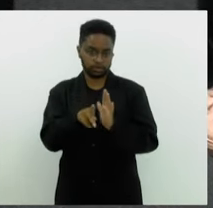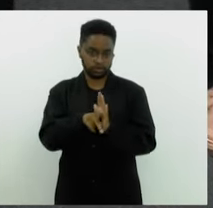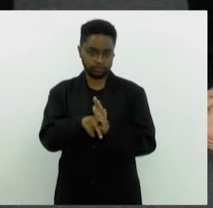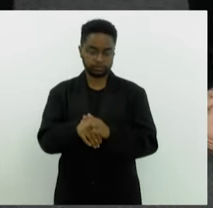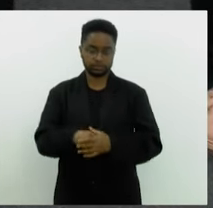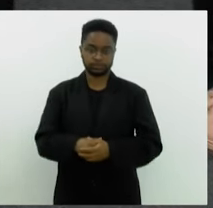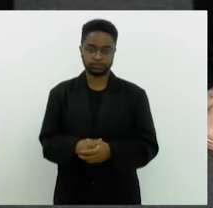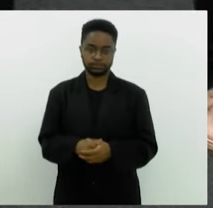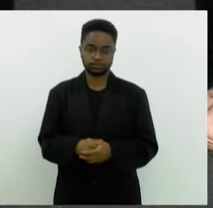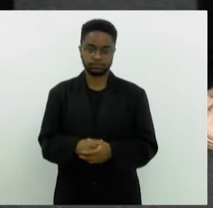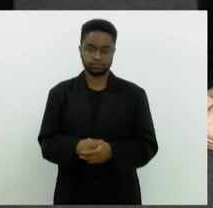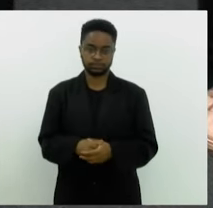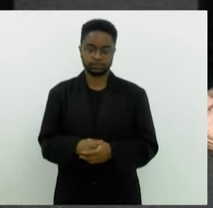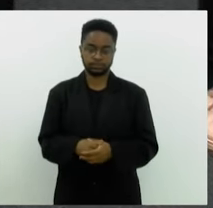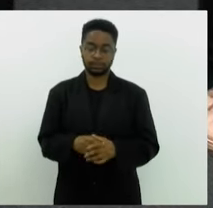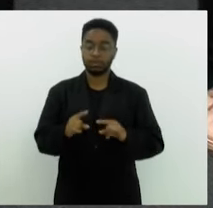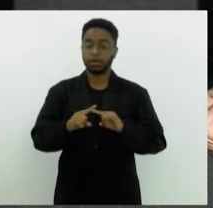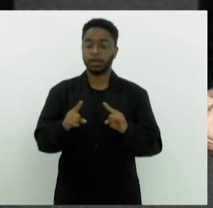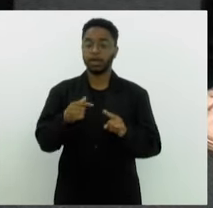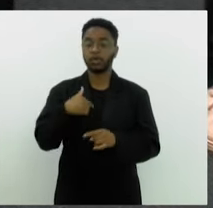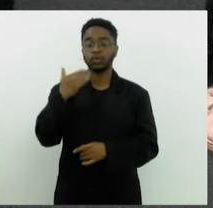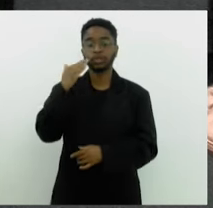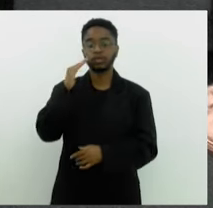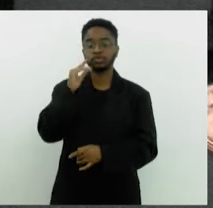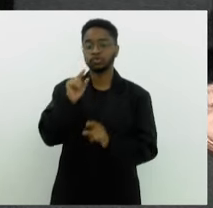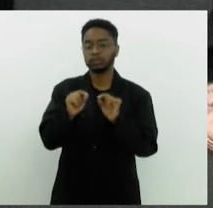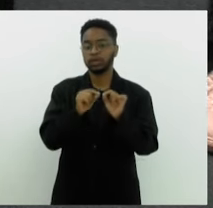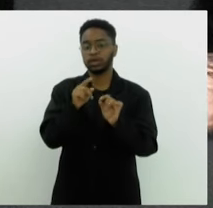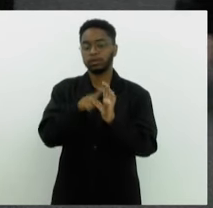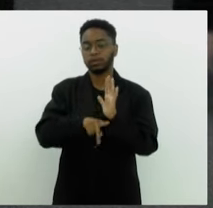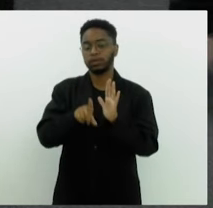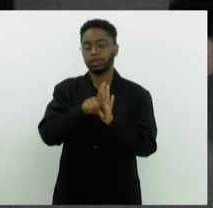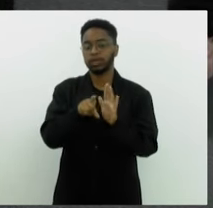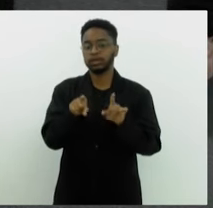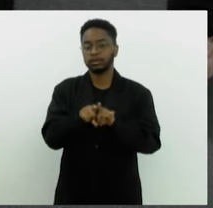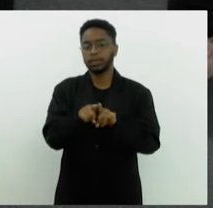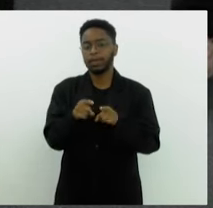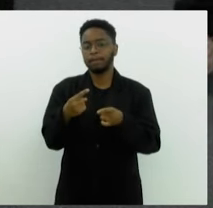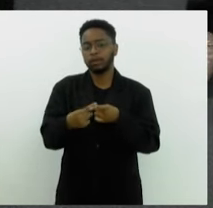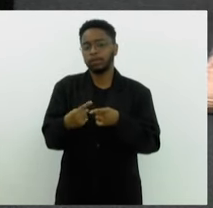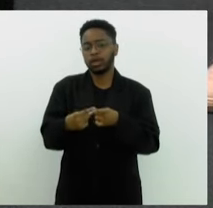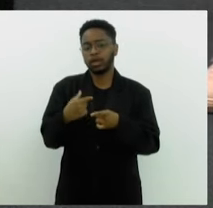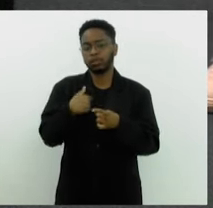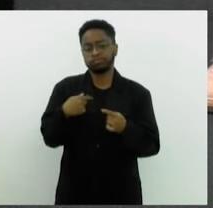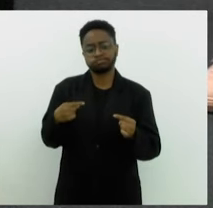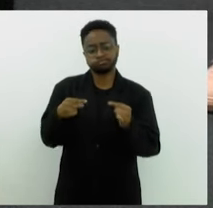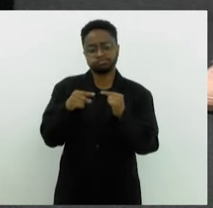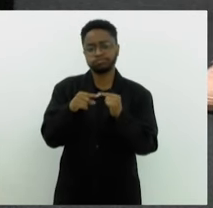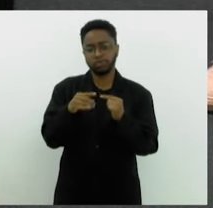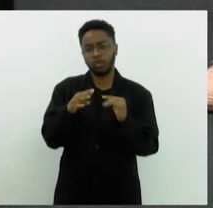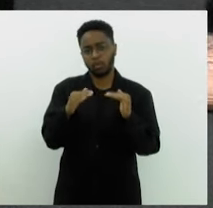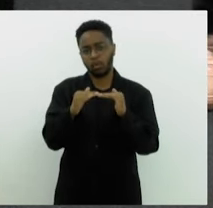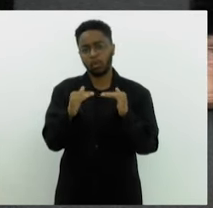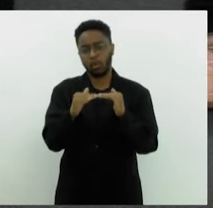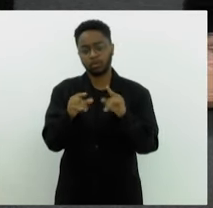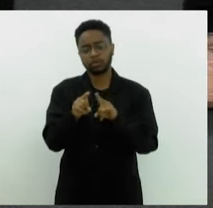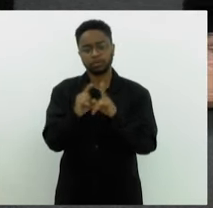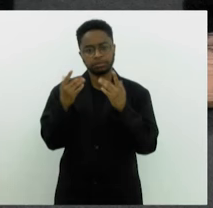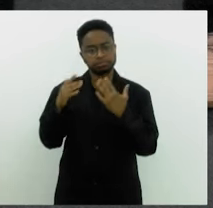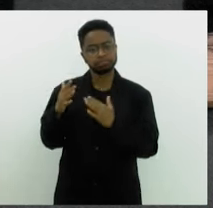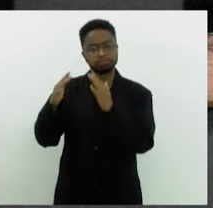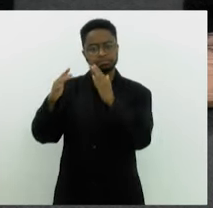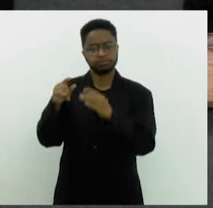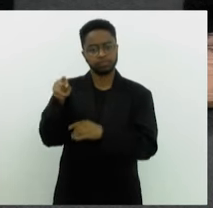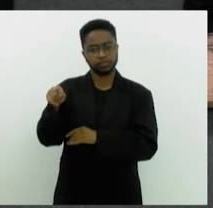próprio. O que, que eu entendi do projeto e por que, que eu me identifico e enalteço